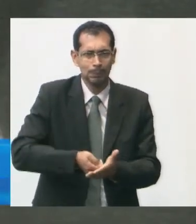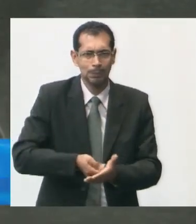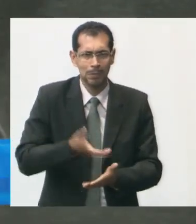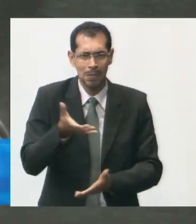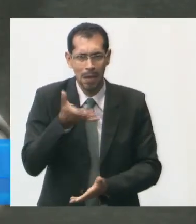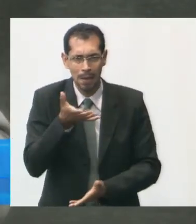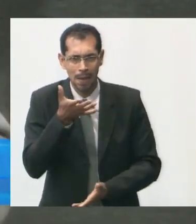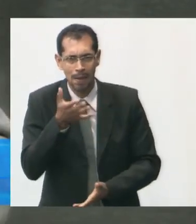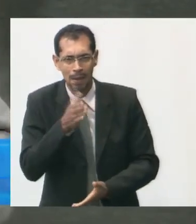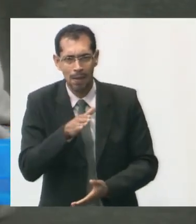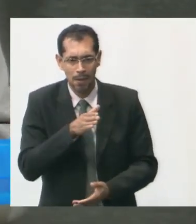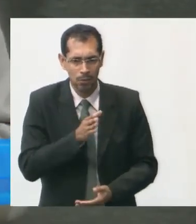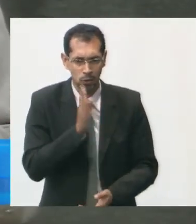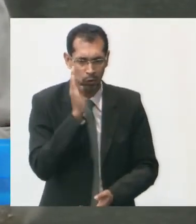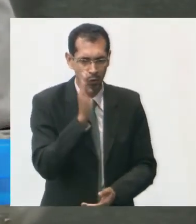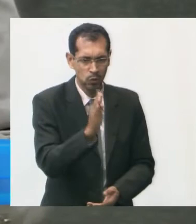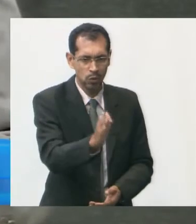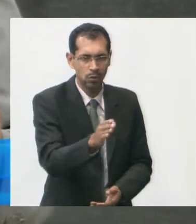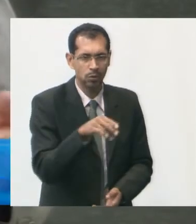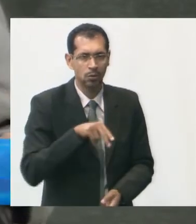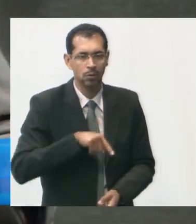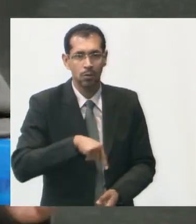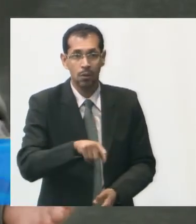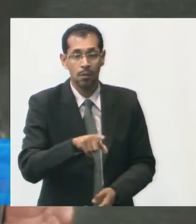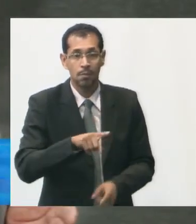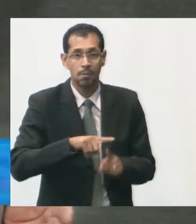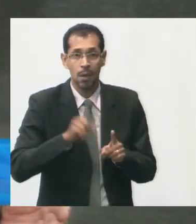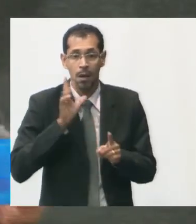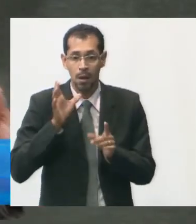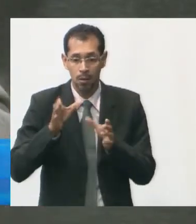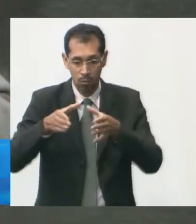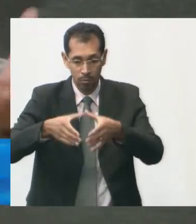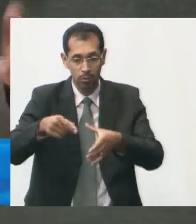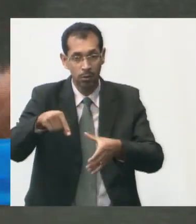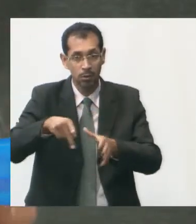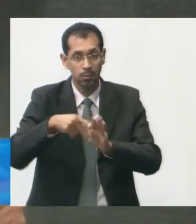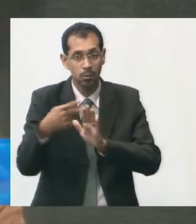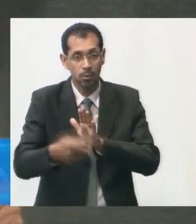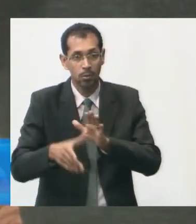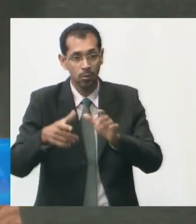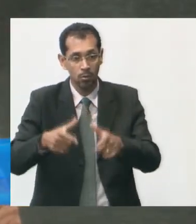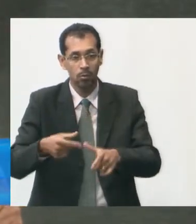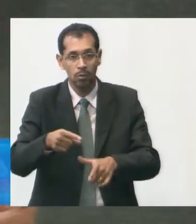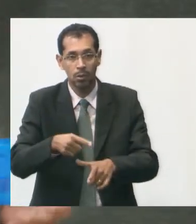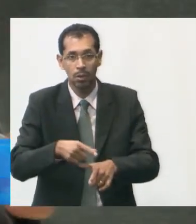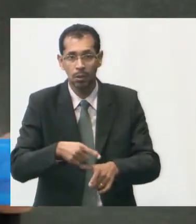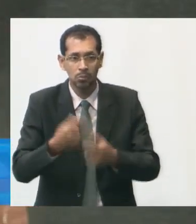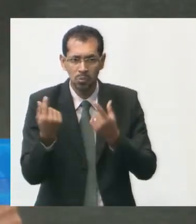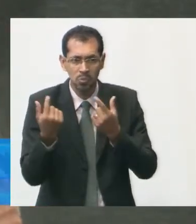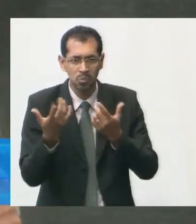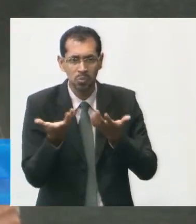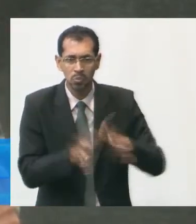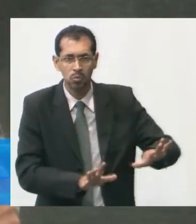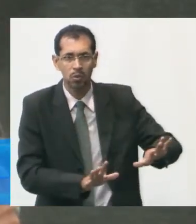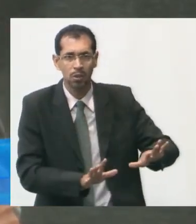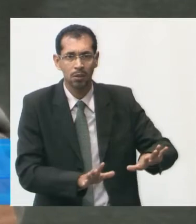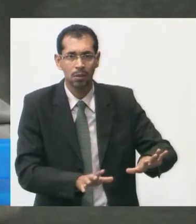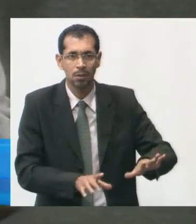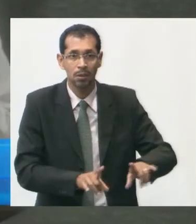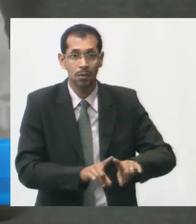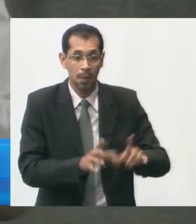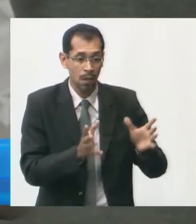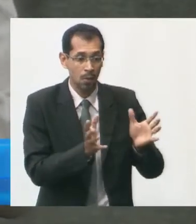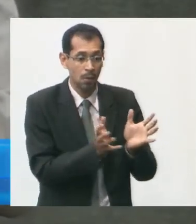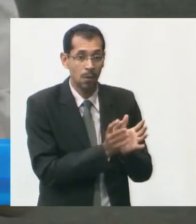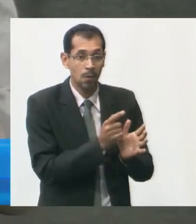entendeu e entende que não é bom para ela, por que que tem que insistir? Ah, porque tecnicamente é melhor. Mas por que tecnicamente é melhor? Se nós estamos